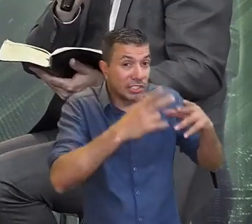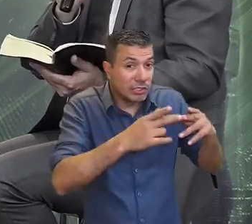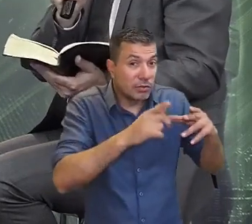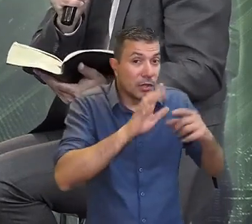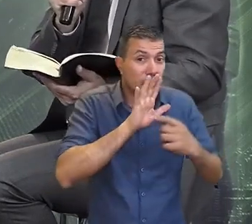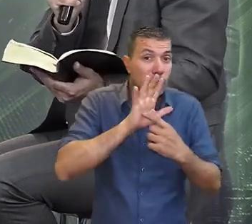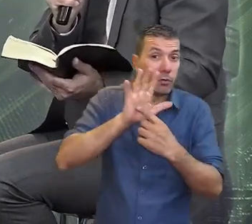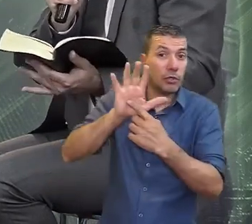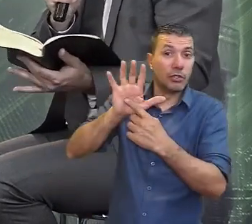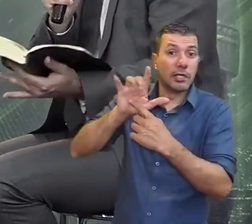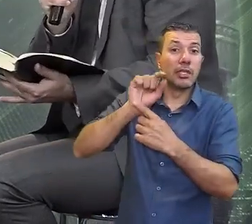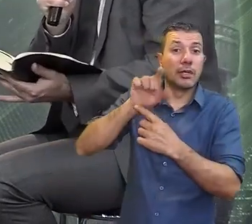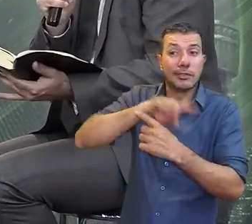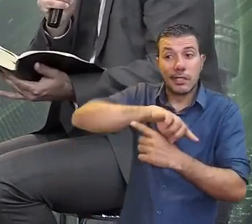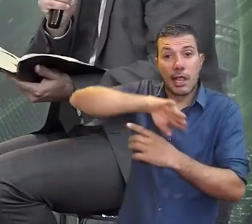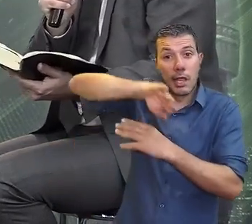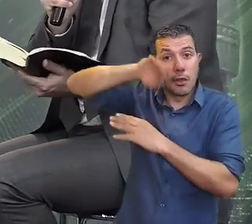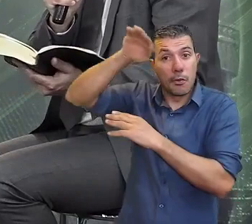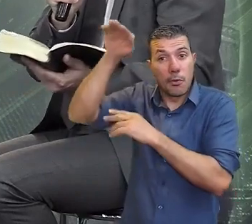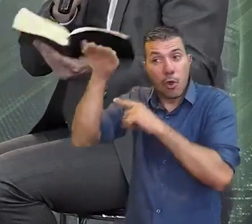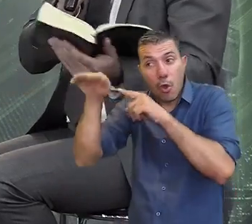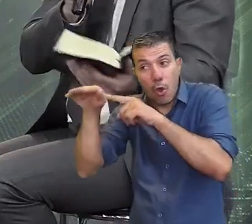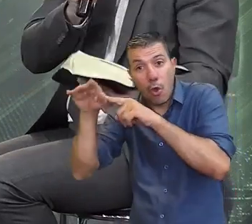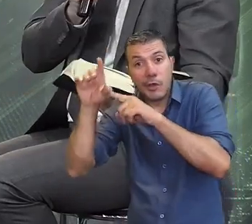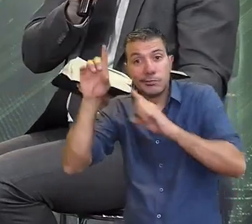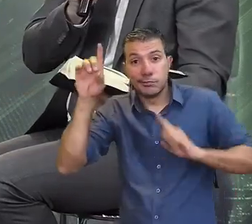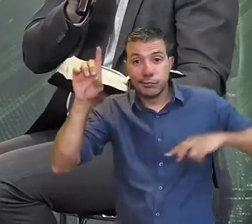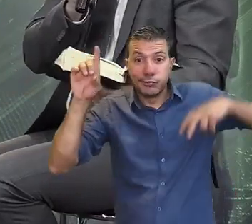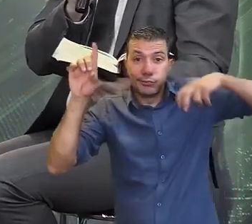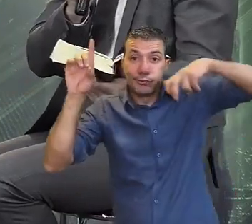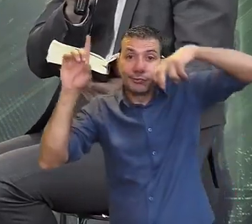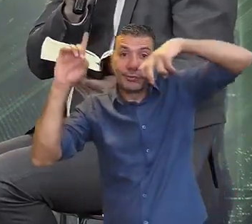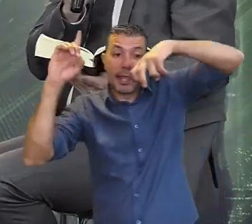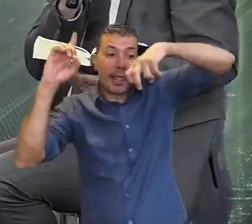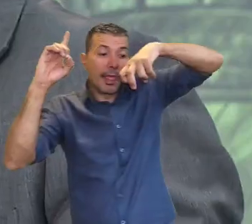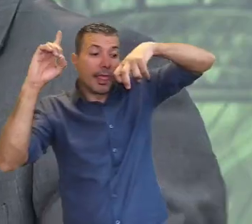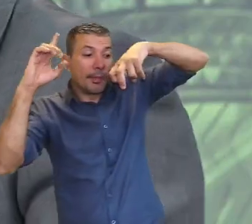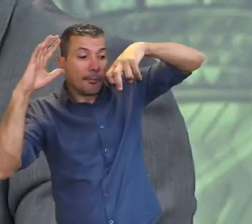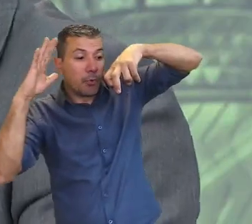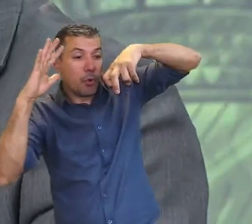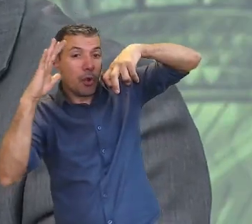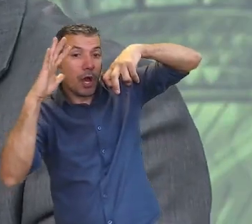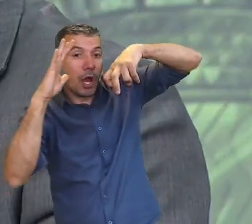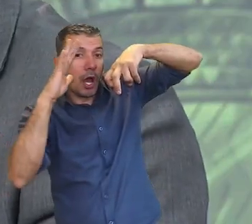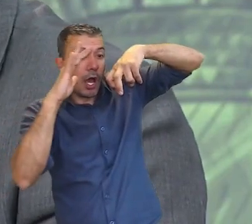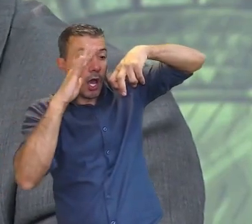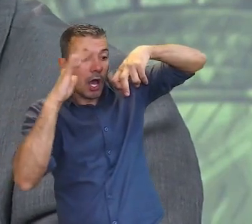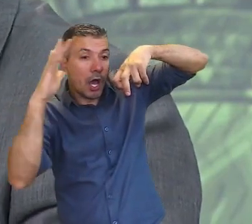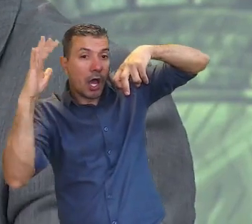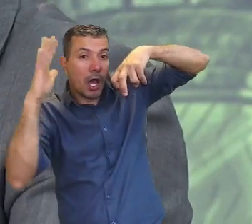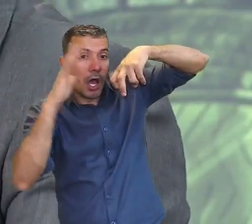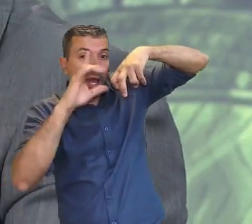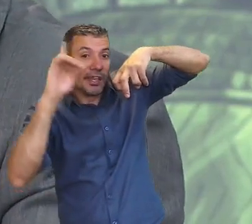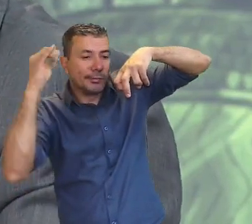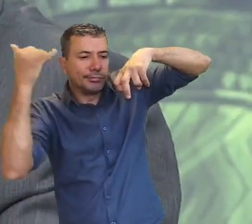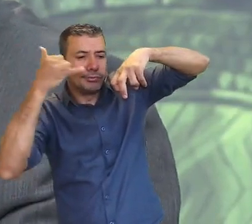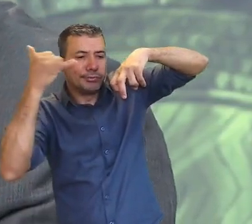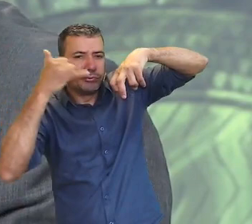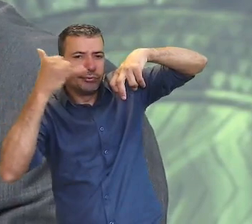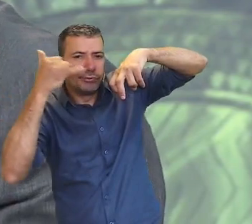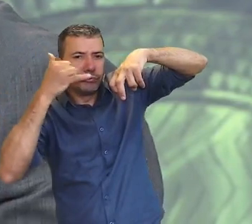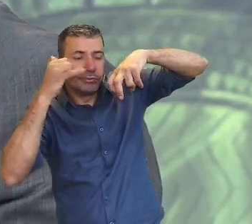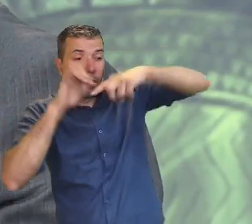foi mostrado no monte. Ou seja, o santuário que seria construído, que seria edificado por Moisés ali